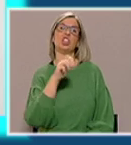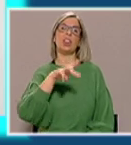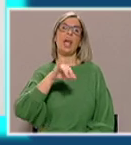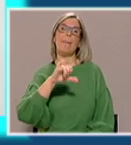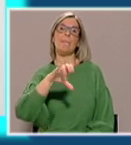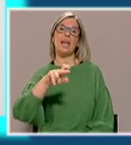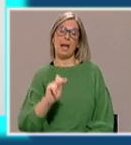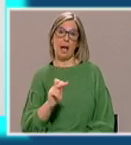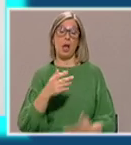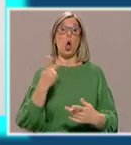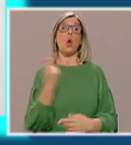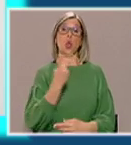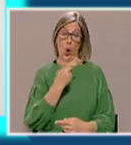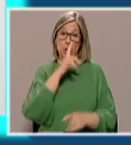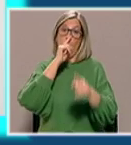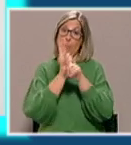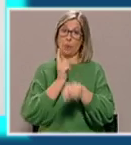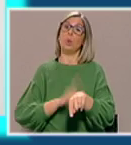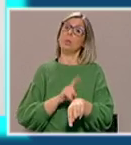ambos ocorrem em simultâneo.